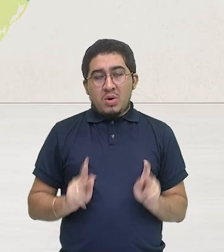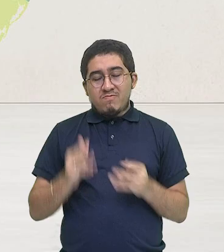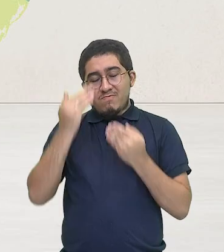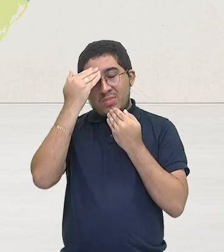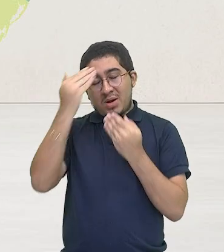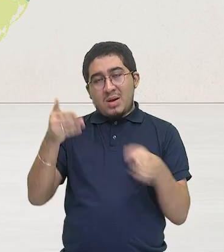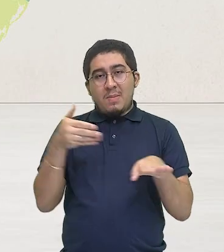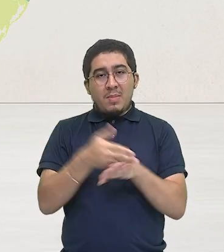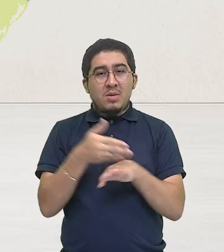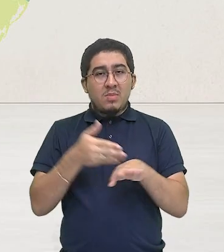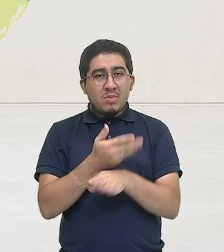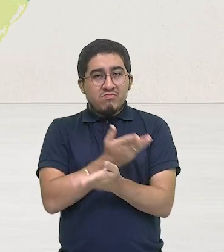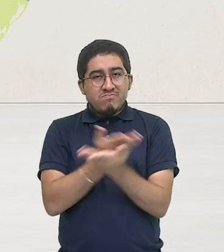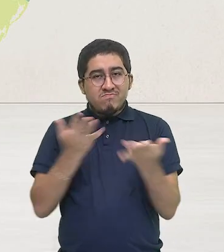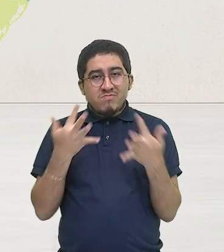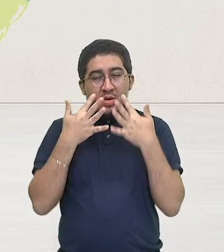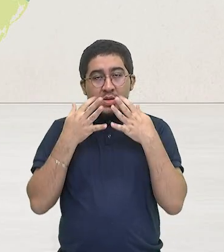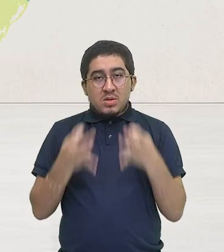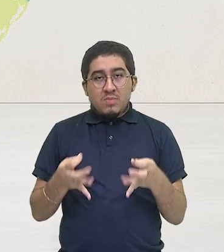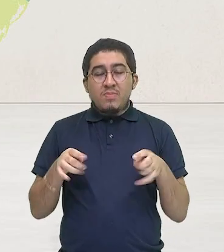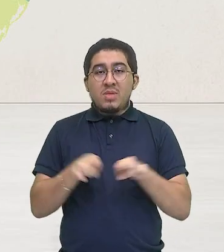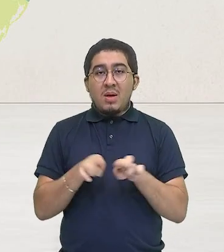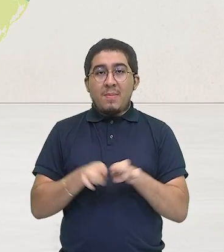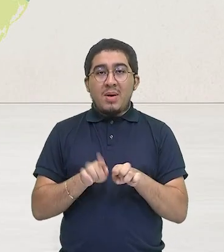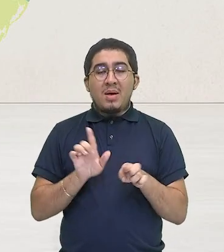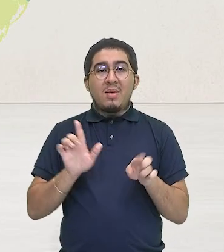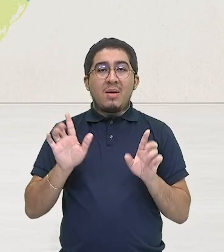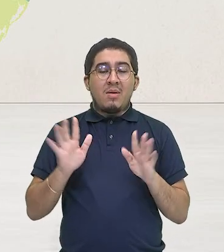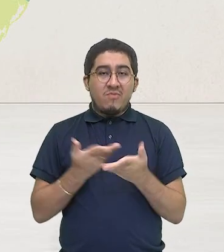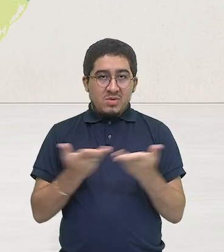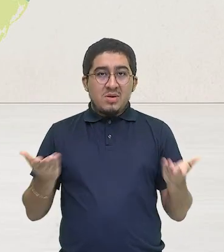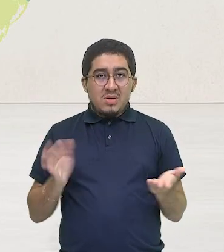pela participação e atenção de todos e